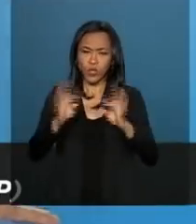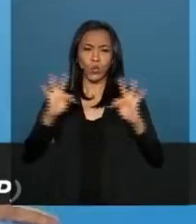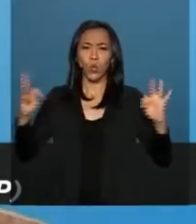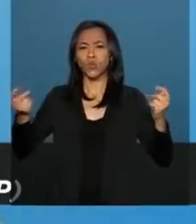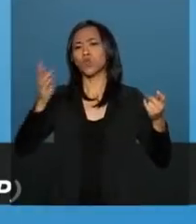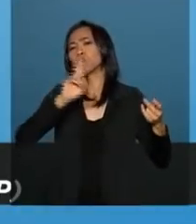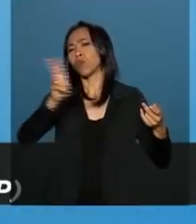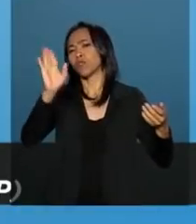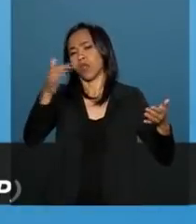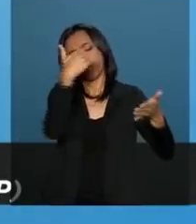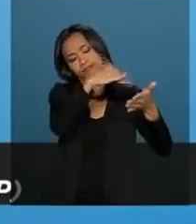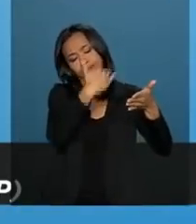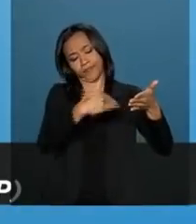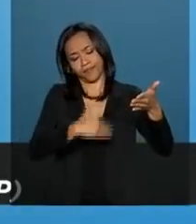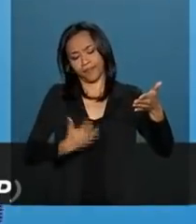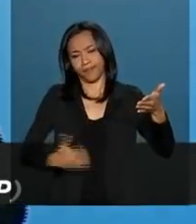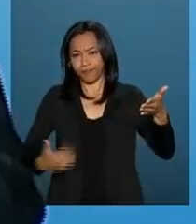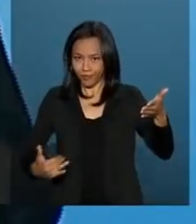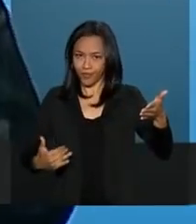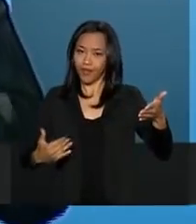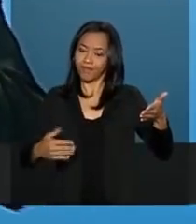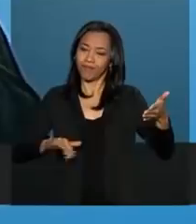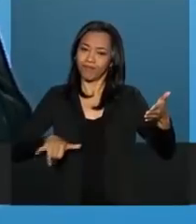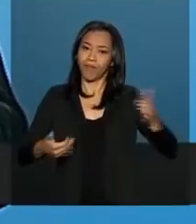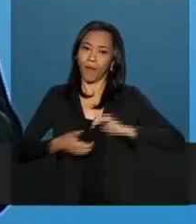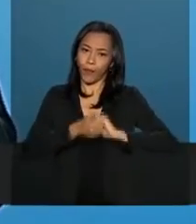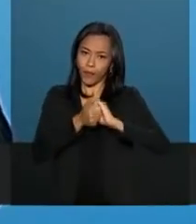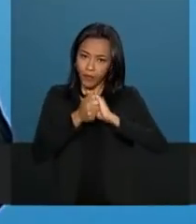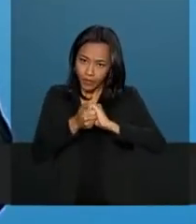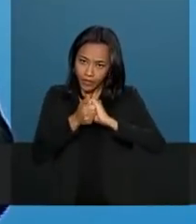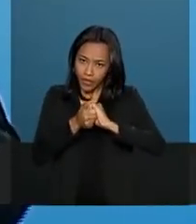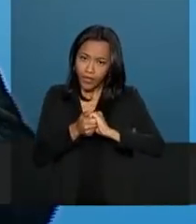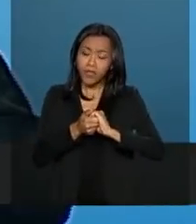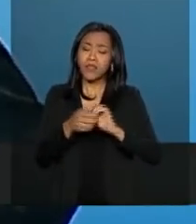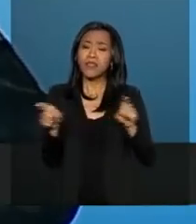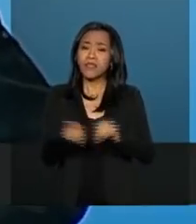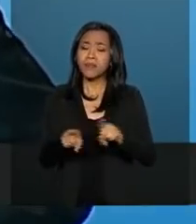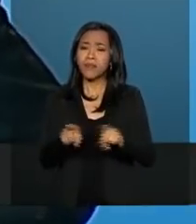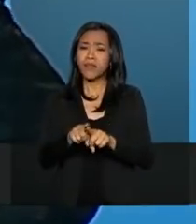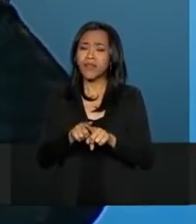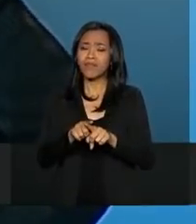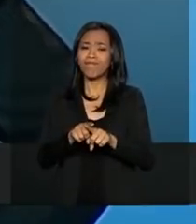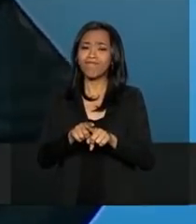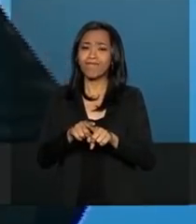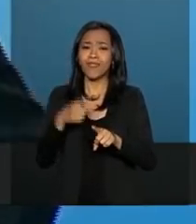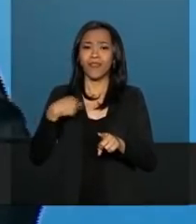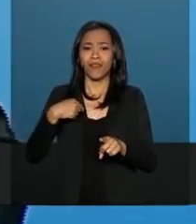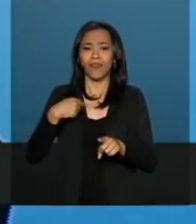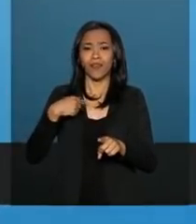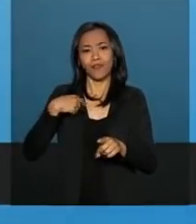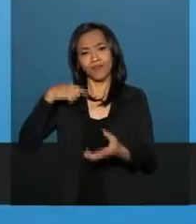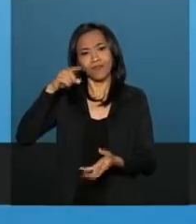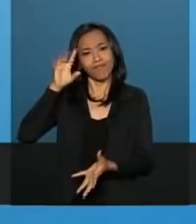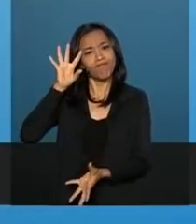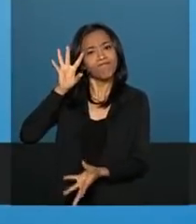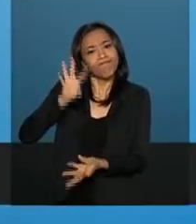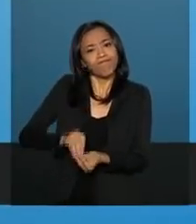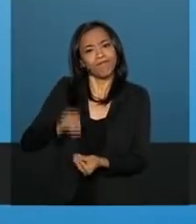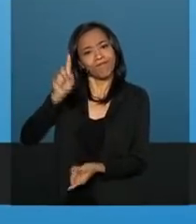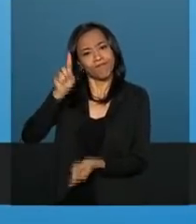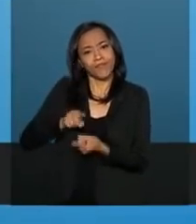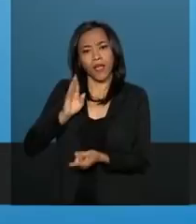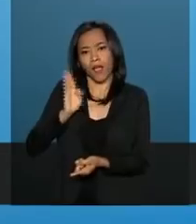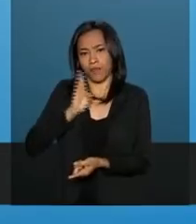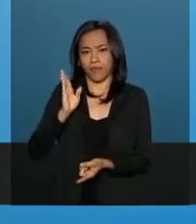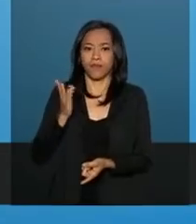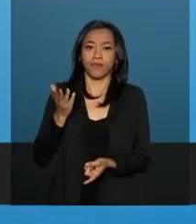nomeados, não é? E fazer algumas brevíssimas considerações. A